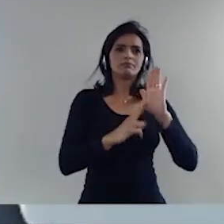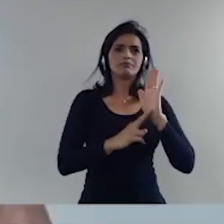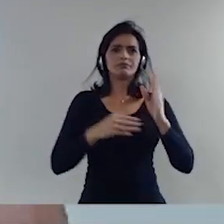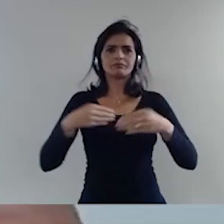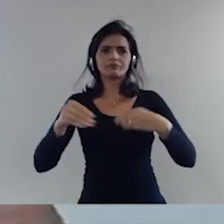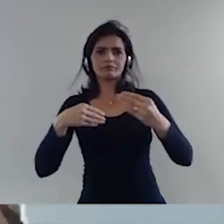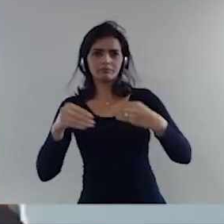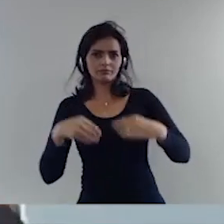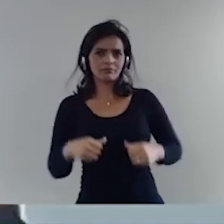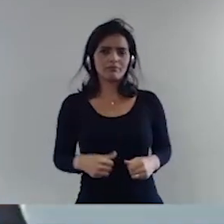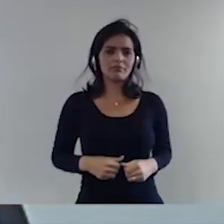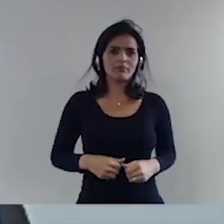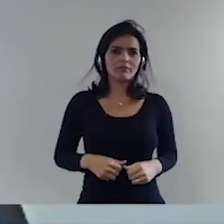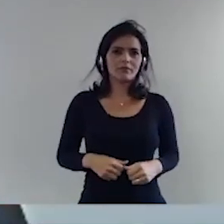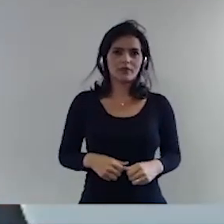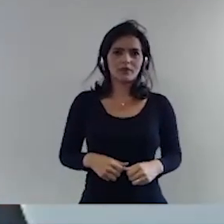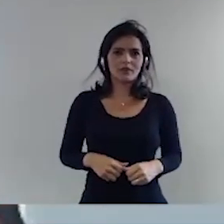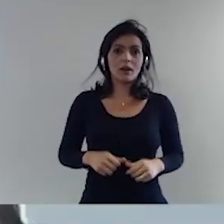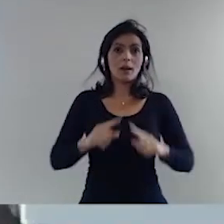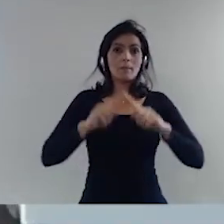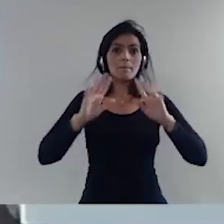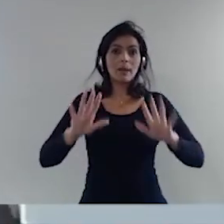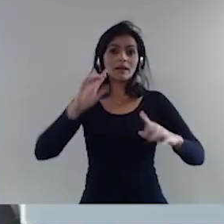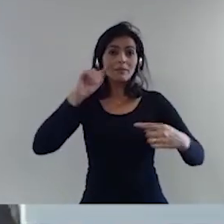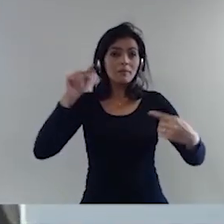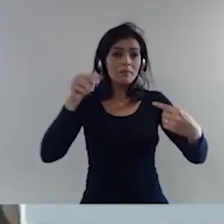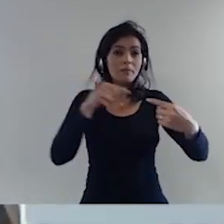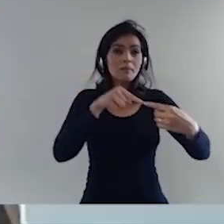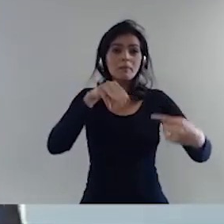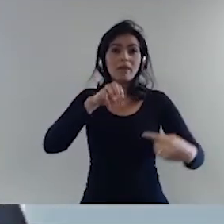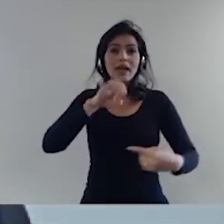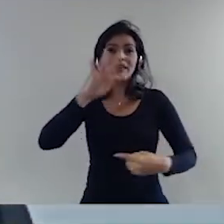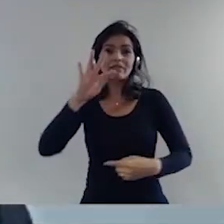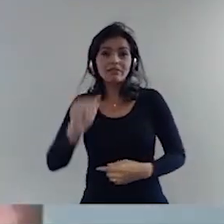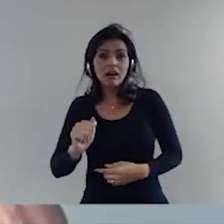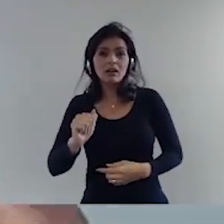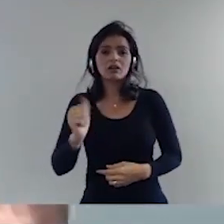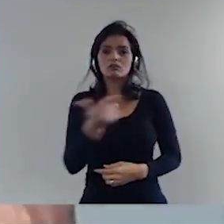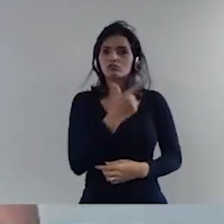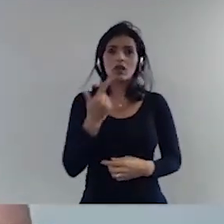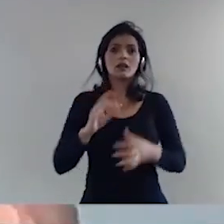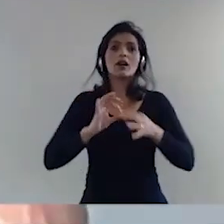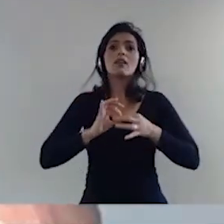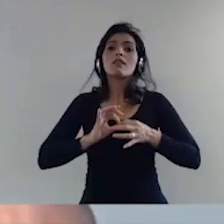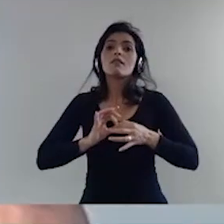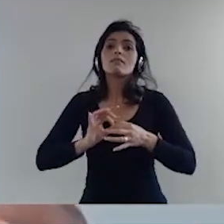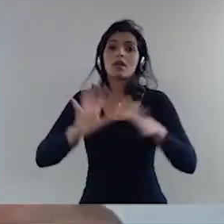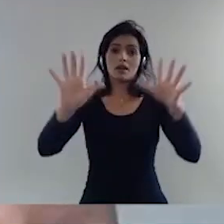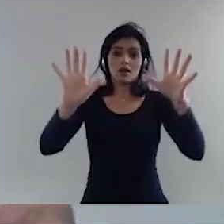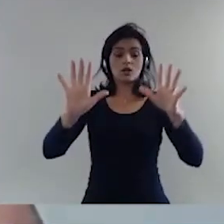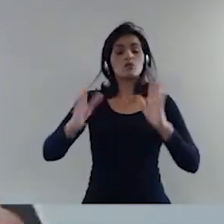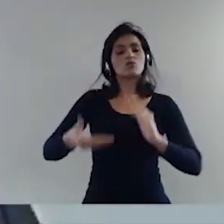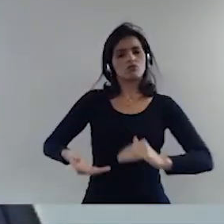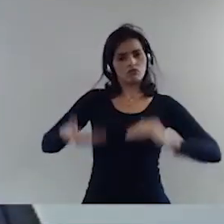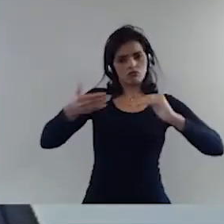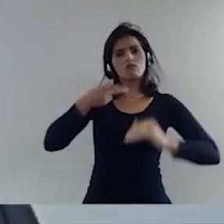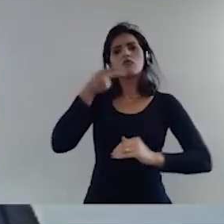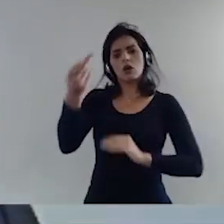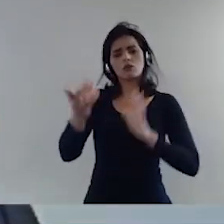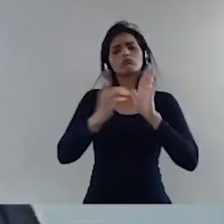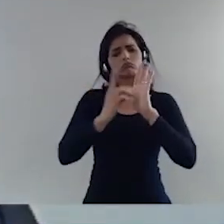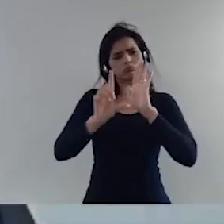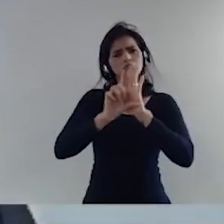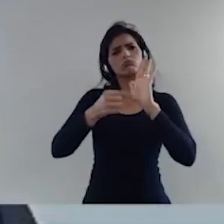de responsabilidade fiscal, não cumprir metas fiscais. Está liberado, disse o Congresso Nacional neste